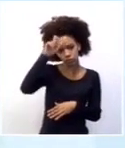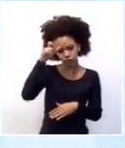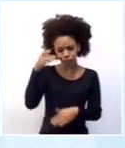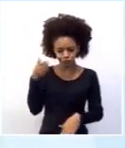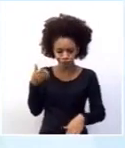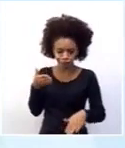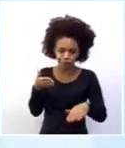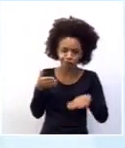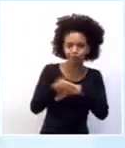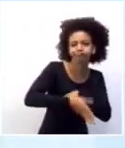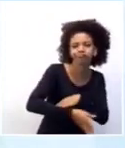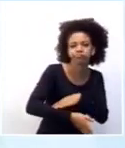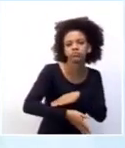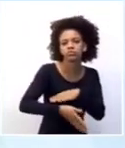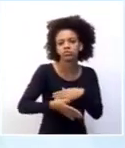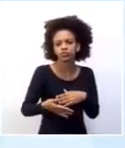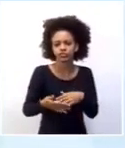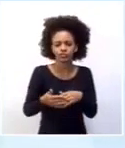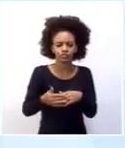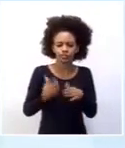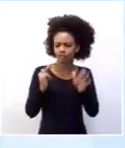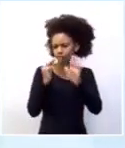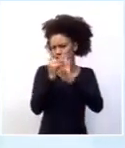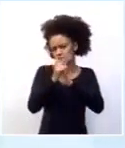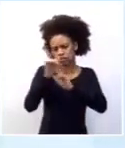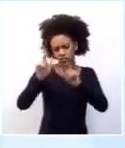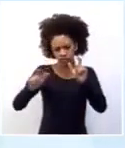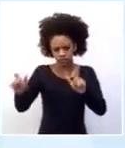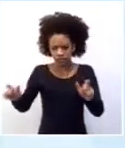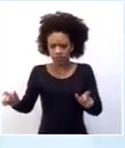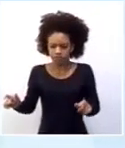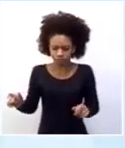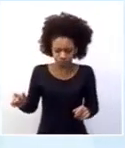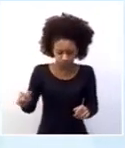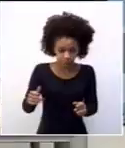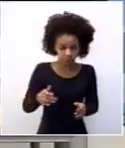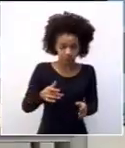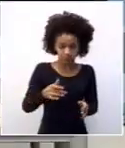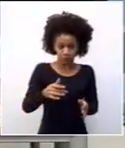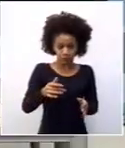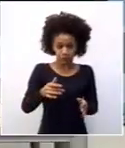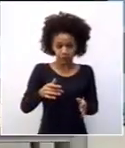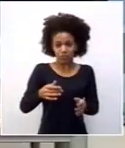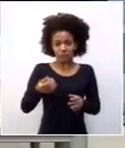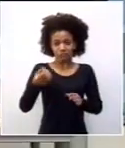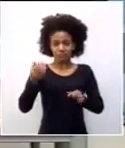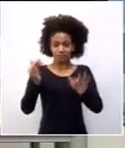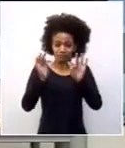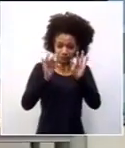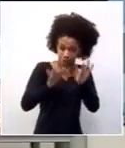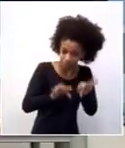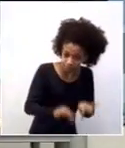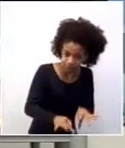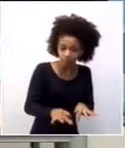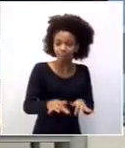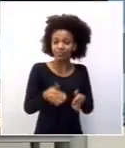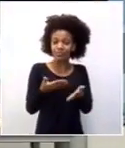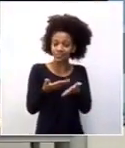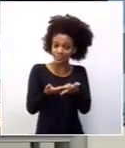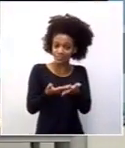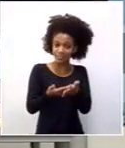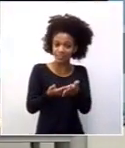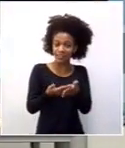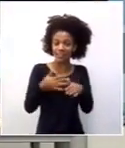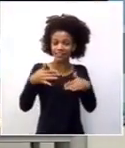por uma variedade de povos, né? E por isso acaba se desestruturando como império. Então